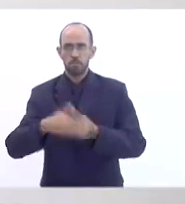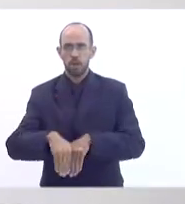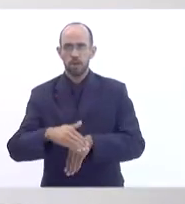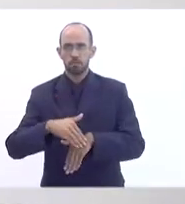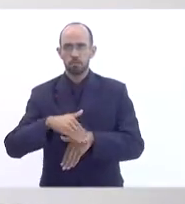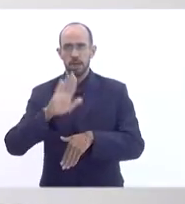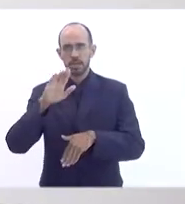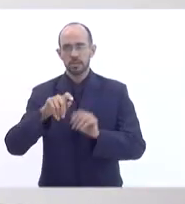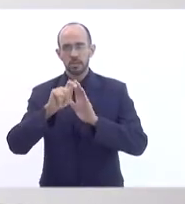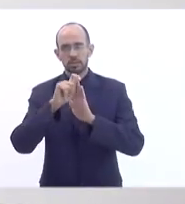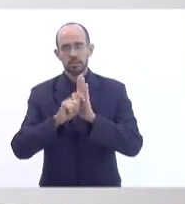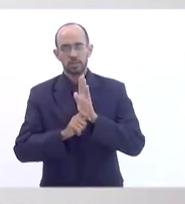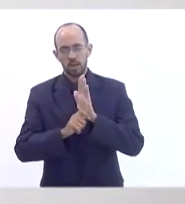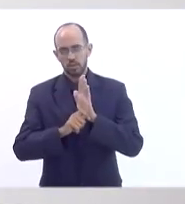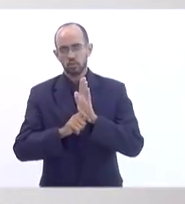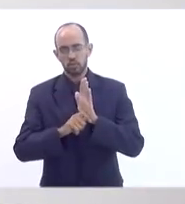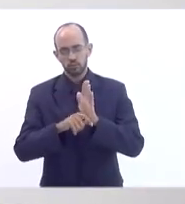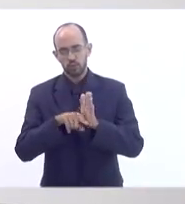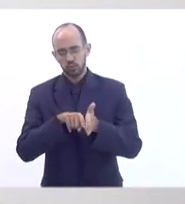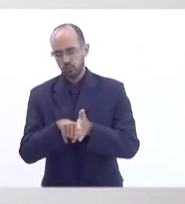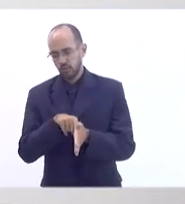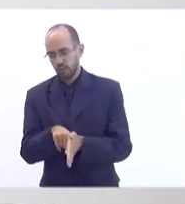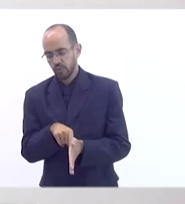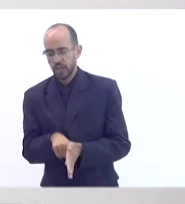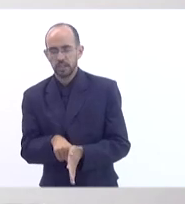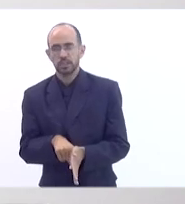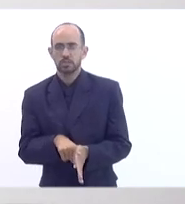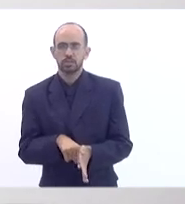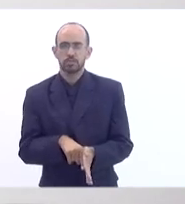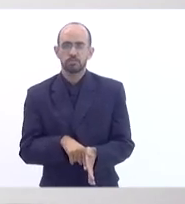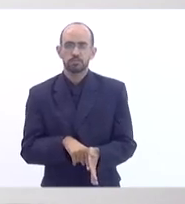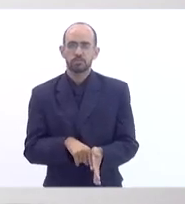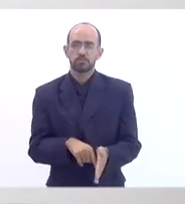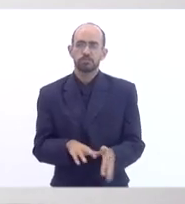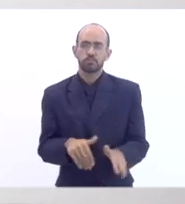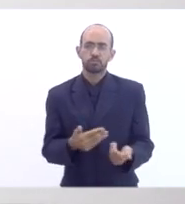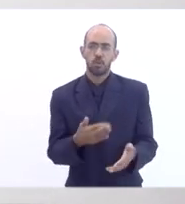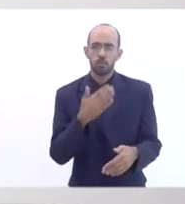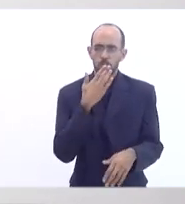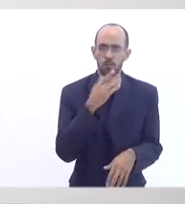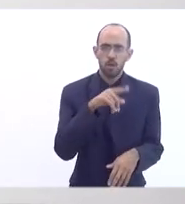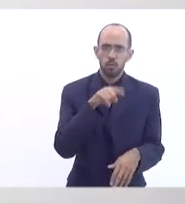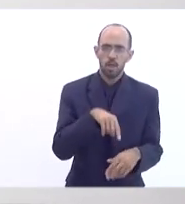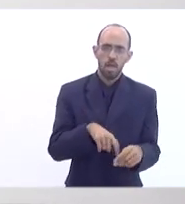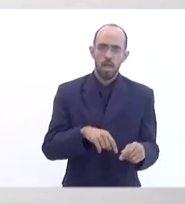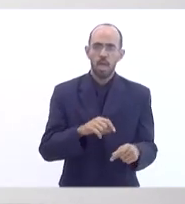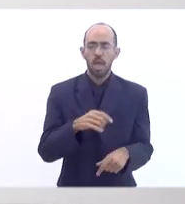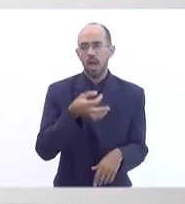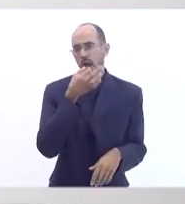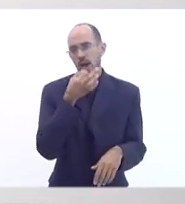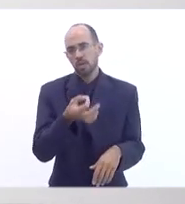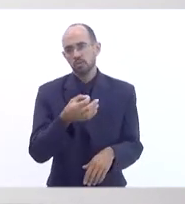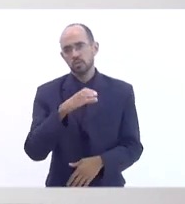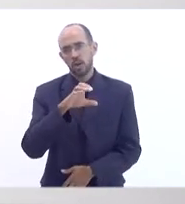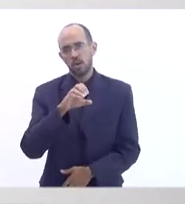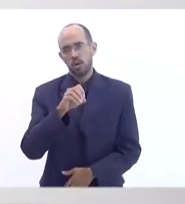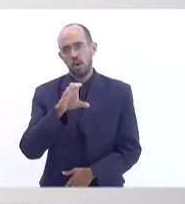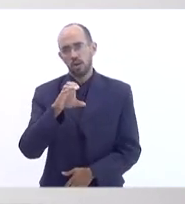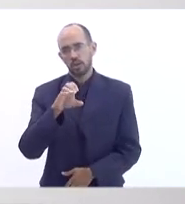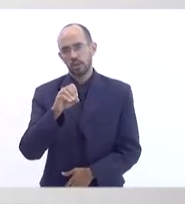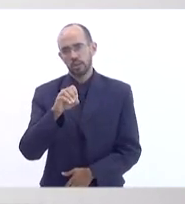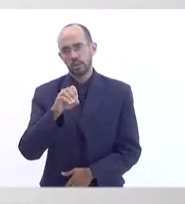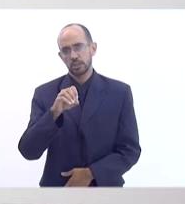as relações fossem corrigidas Então qual é é a posição da coke correção